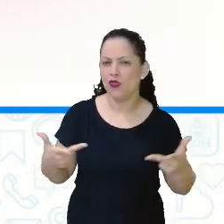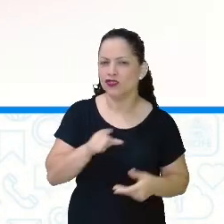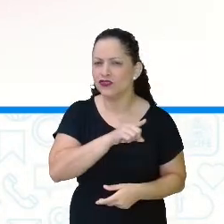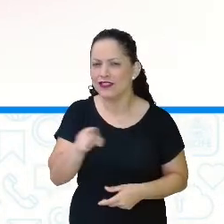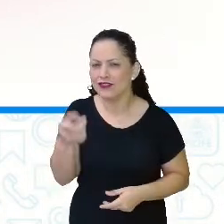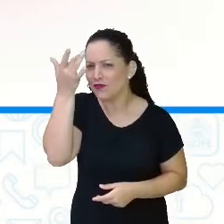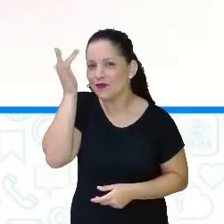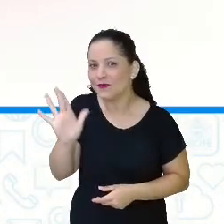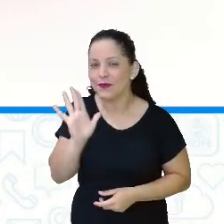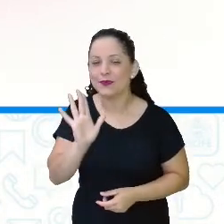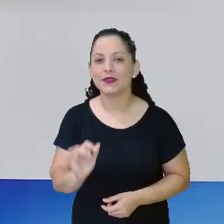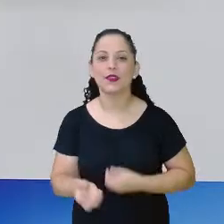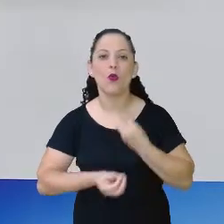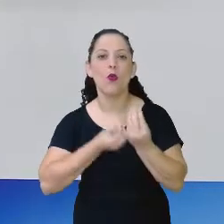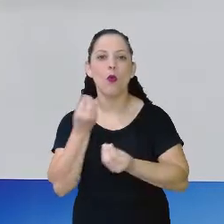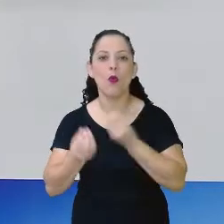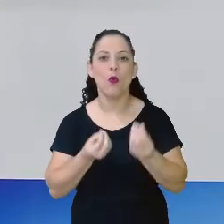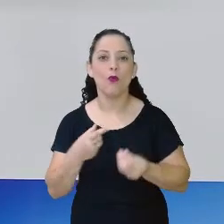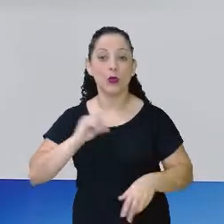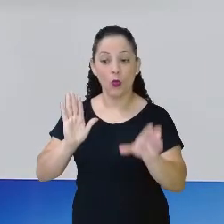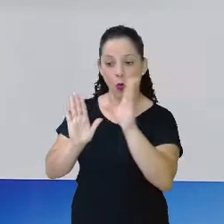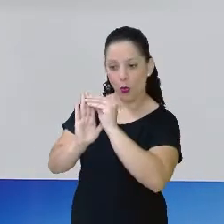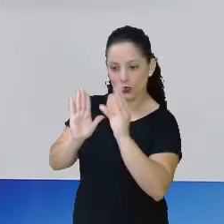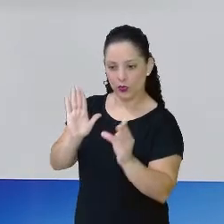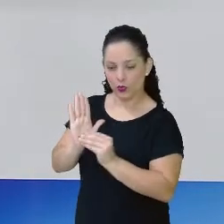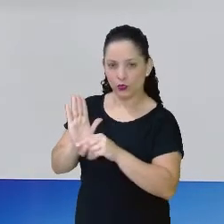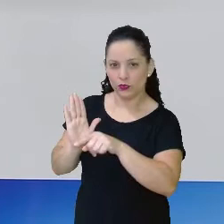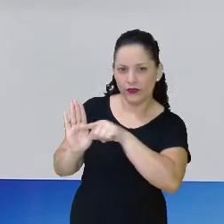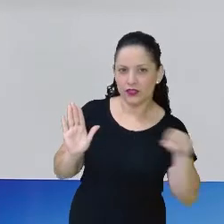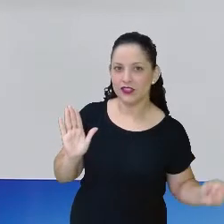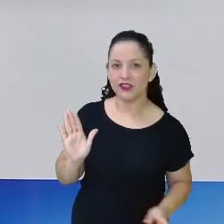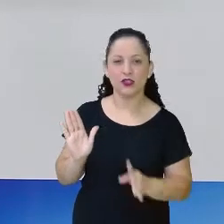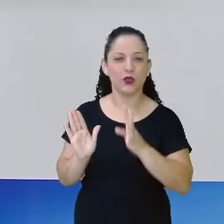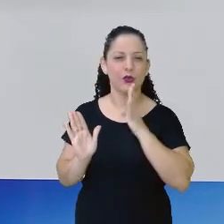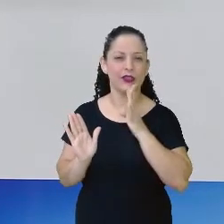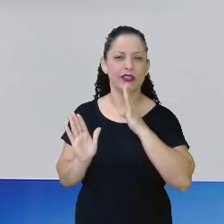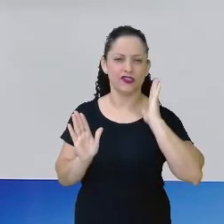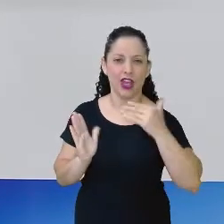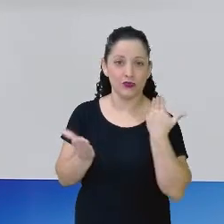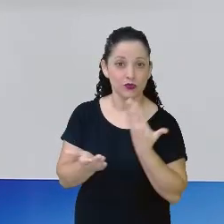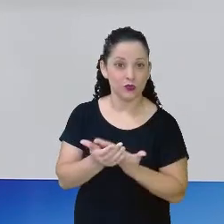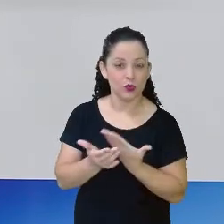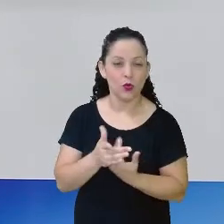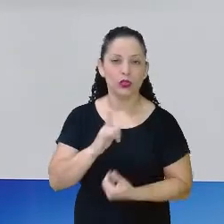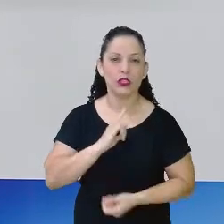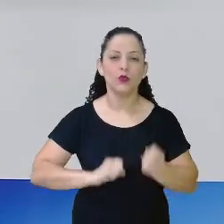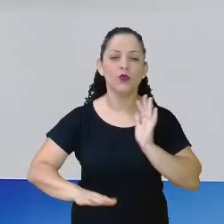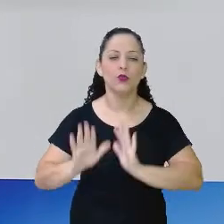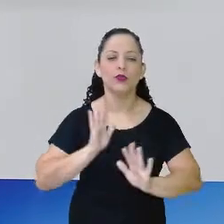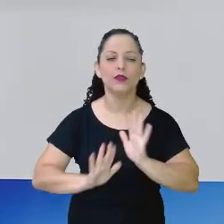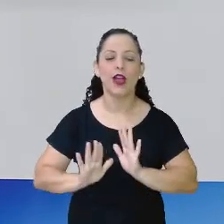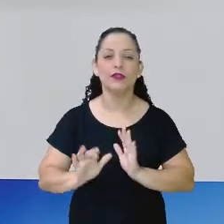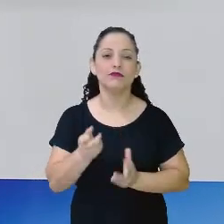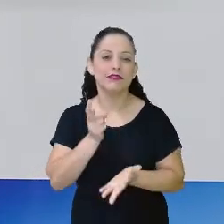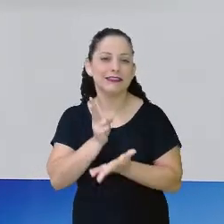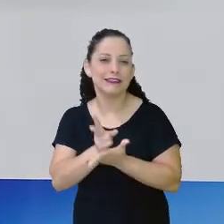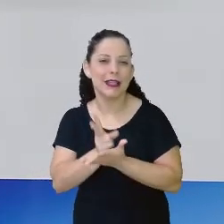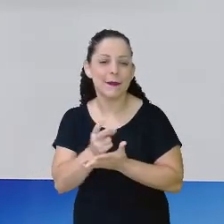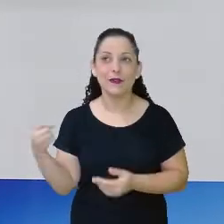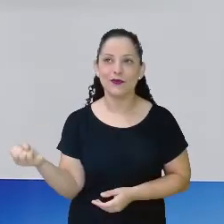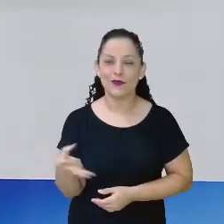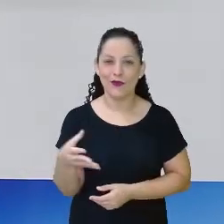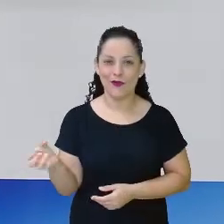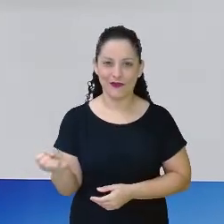Porque mesmo quando a gente traz um conteúdo que vocês já viram, que a gente já estudou, a gente tem um cuidado de sempre trazer algo novo.